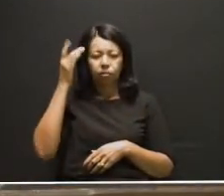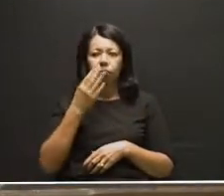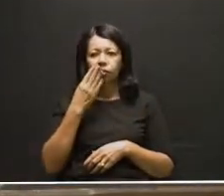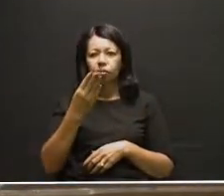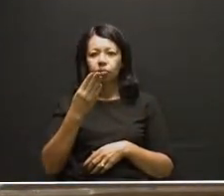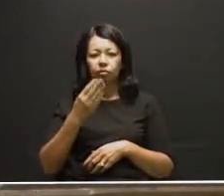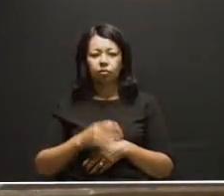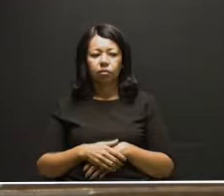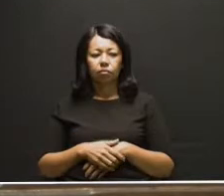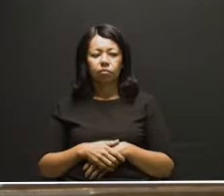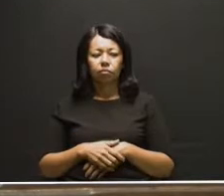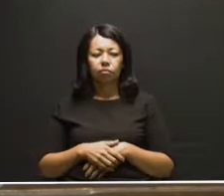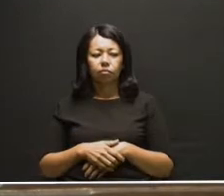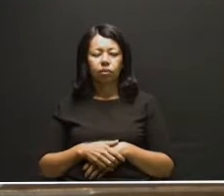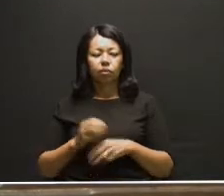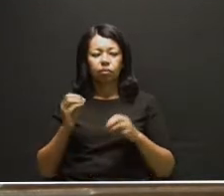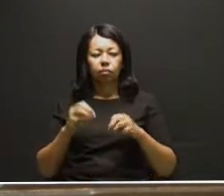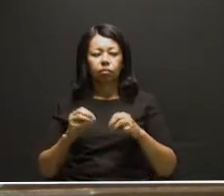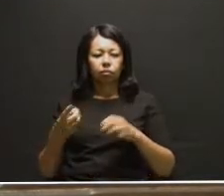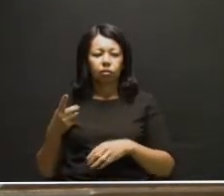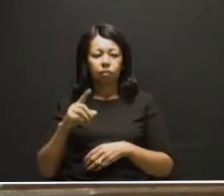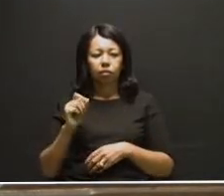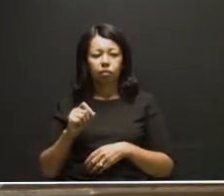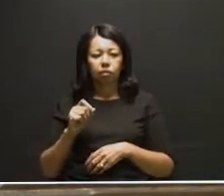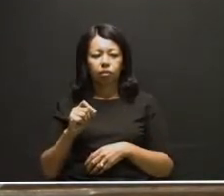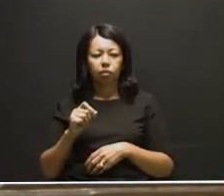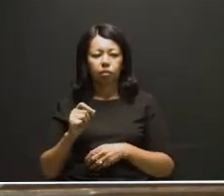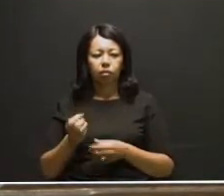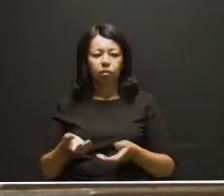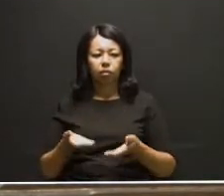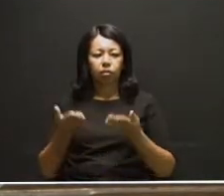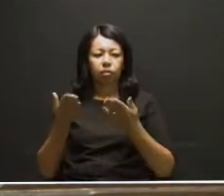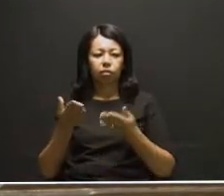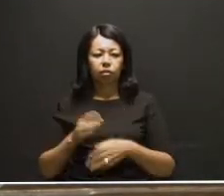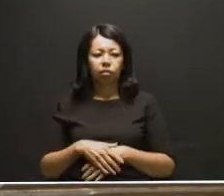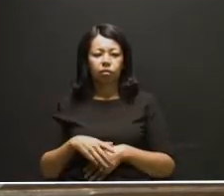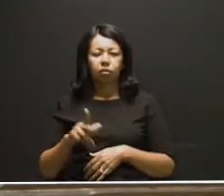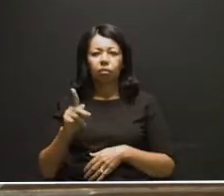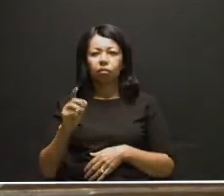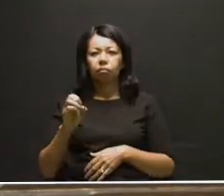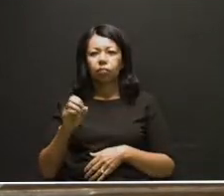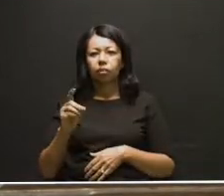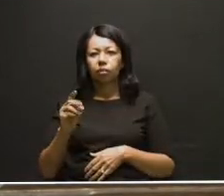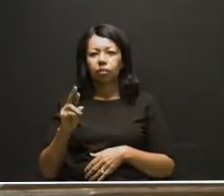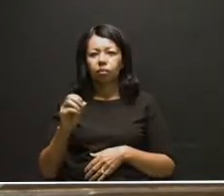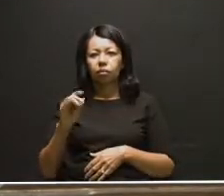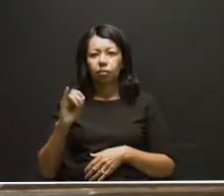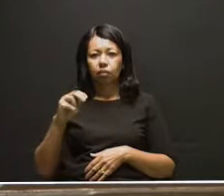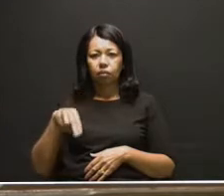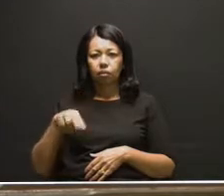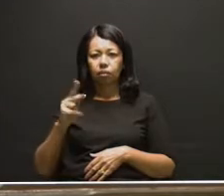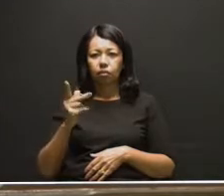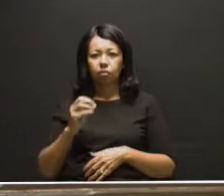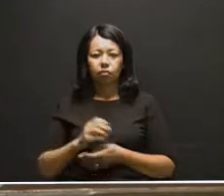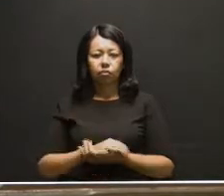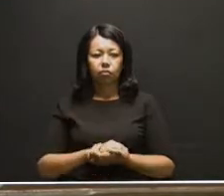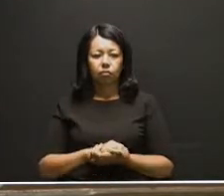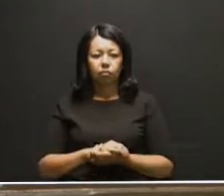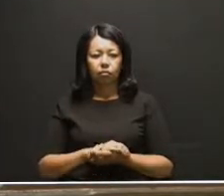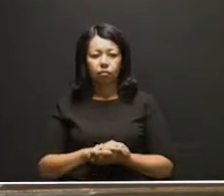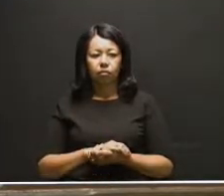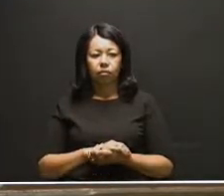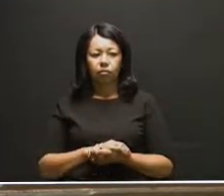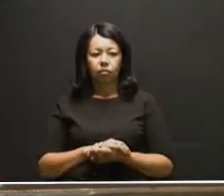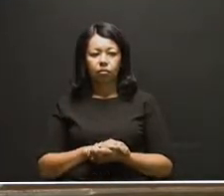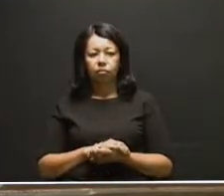galera ali pra colocar aqui entrega pedrinho rever e rada que entrega não há